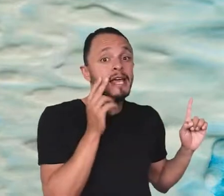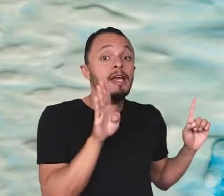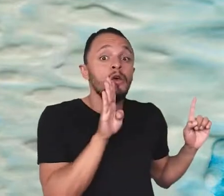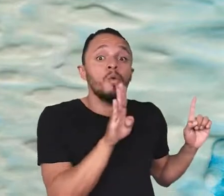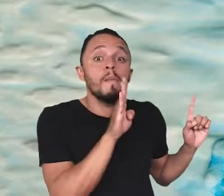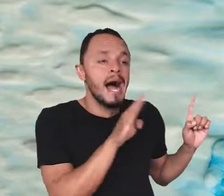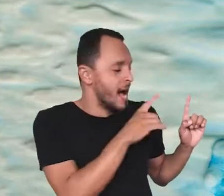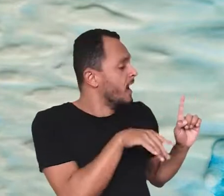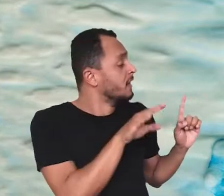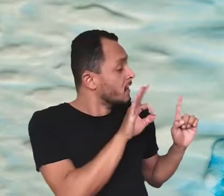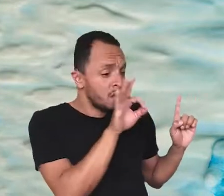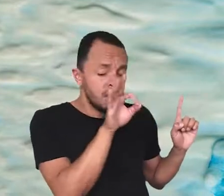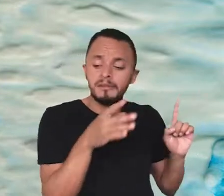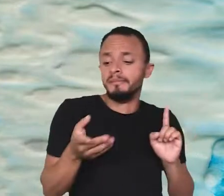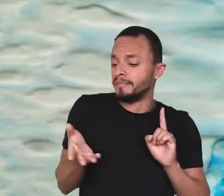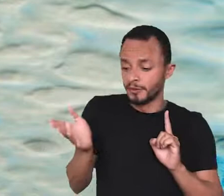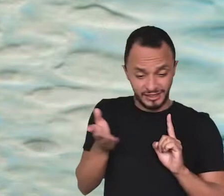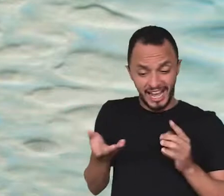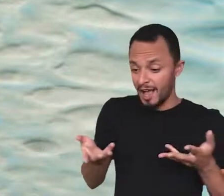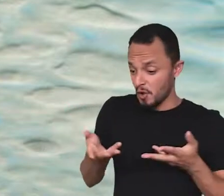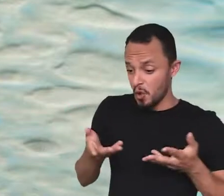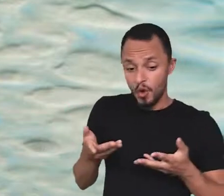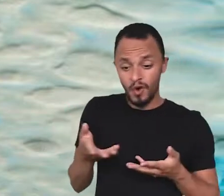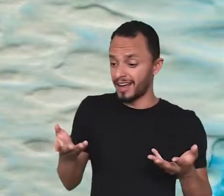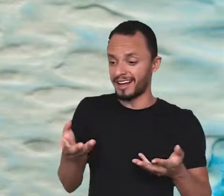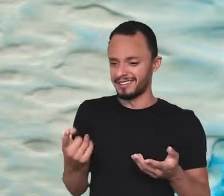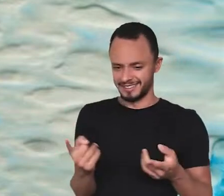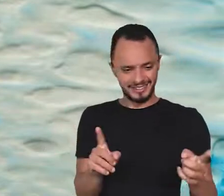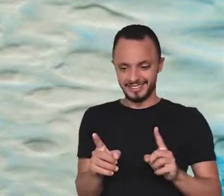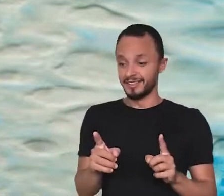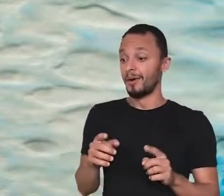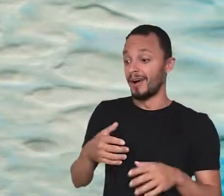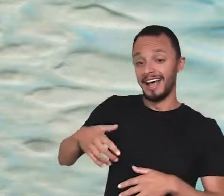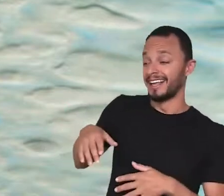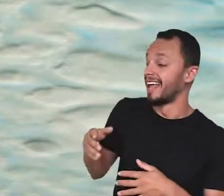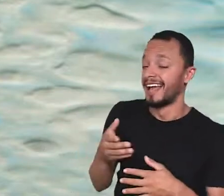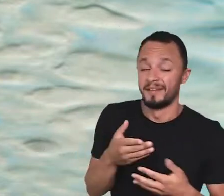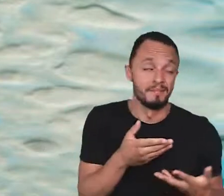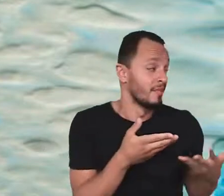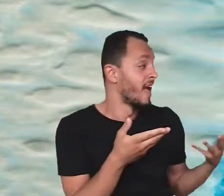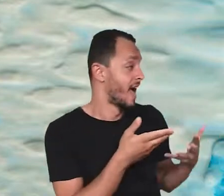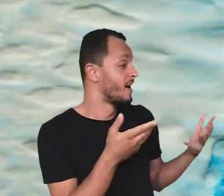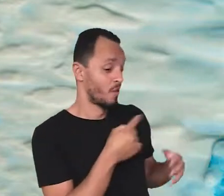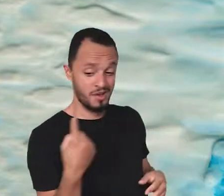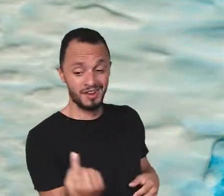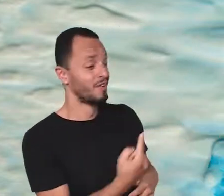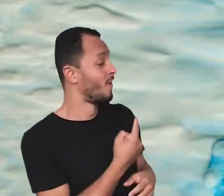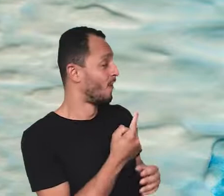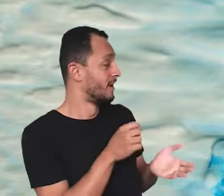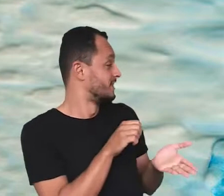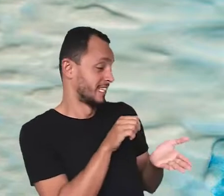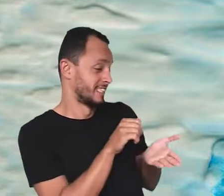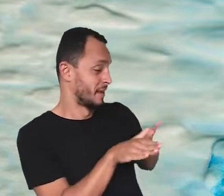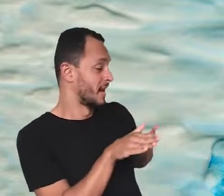Uai, gente, vocês aqui essa hora? Que milagre que é esse? Nova rotina agora, Louro. Geral desempregado. Como assim? O que que